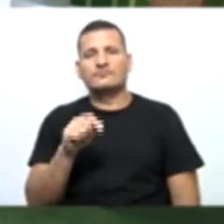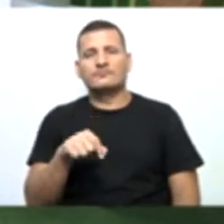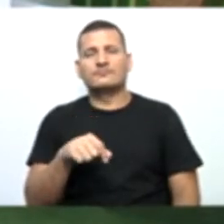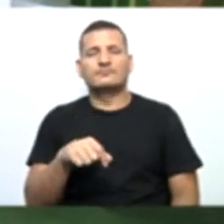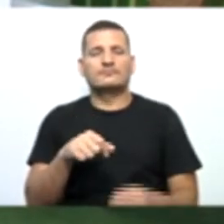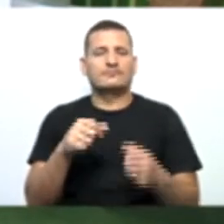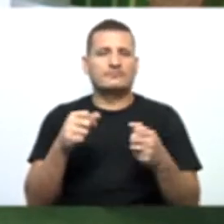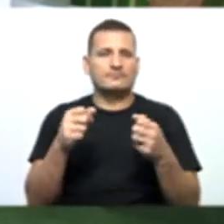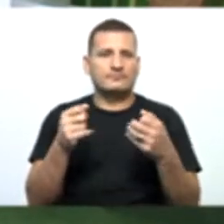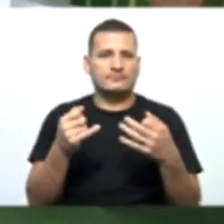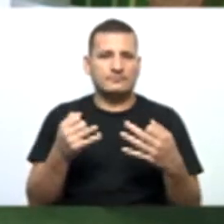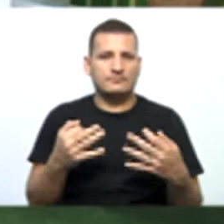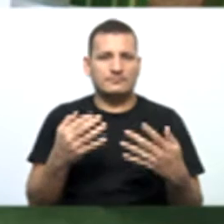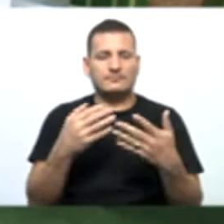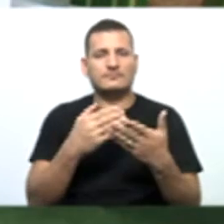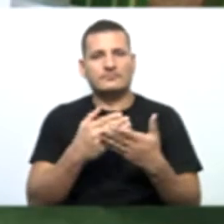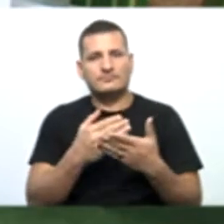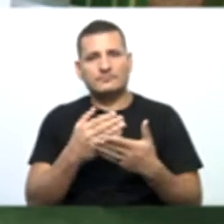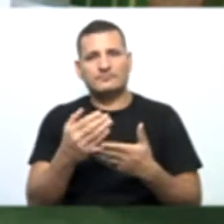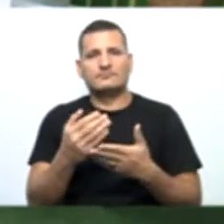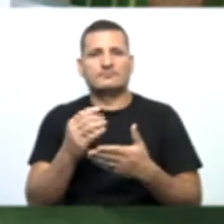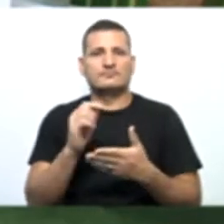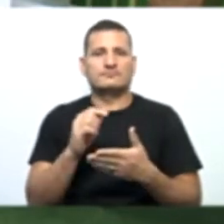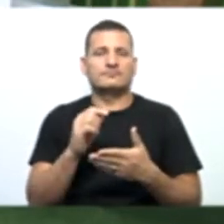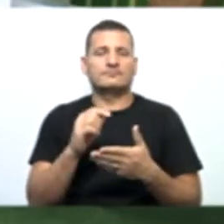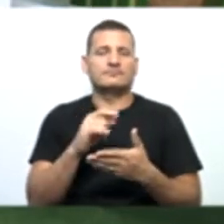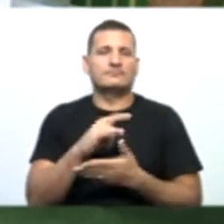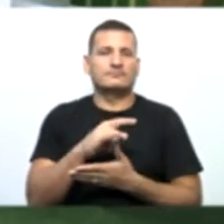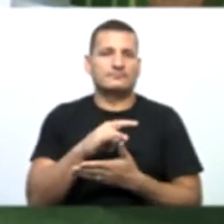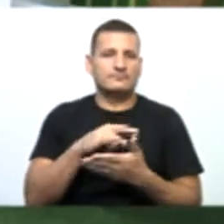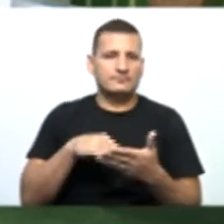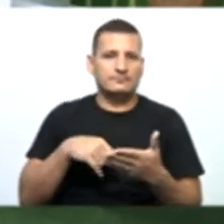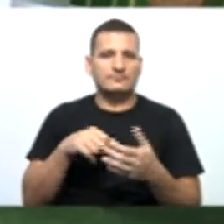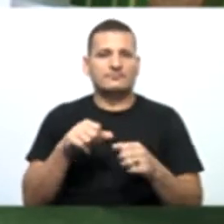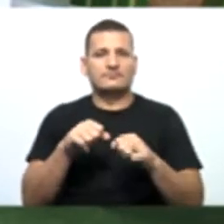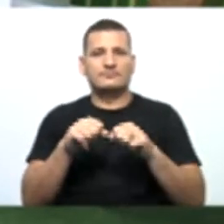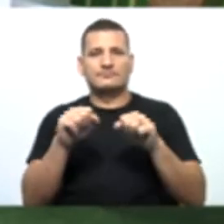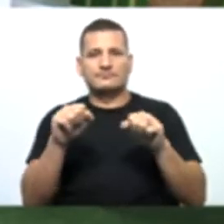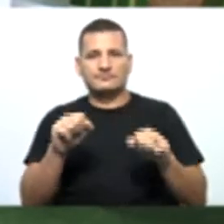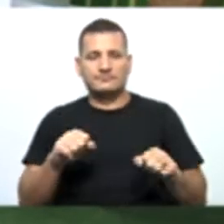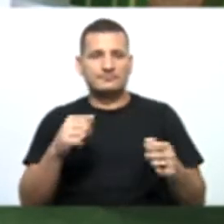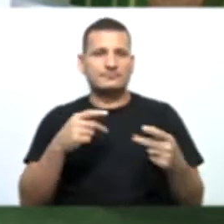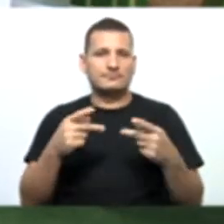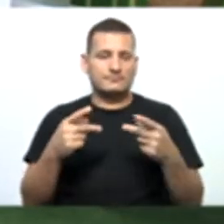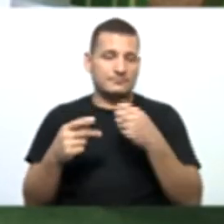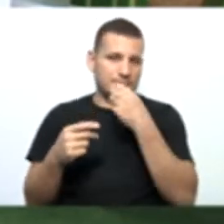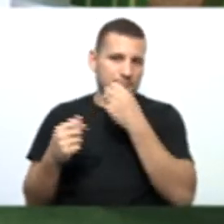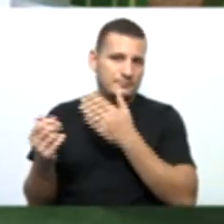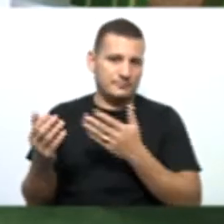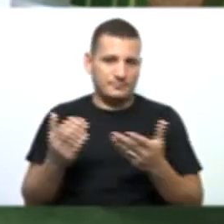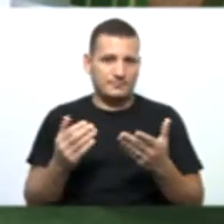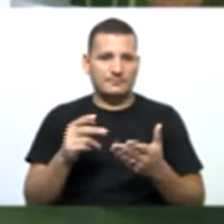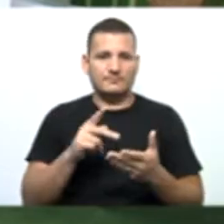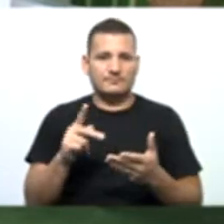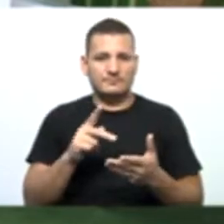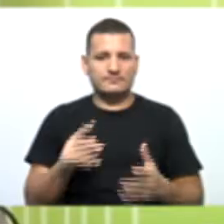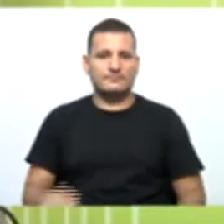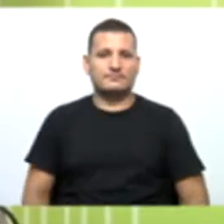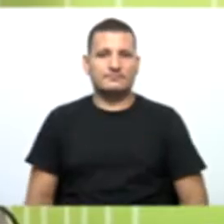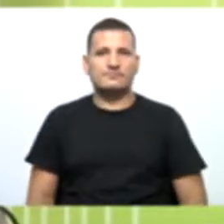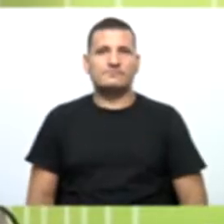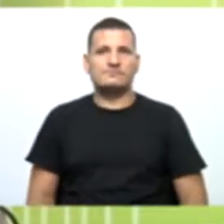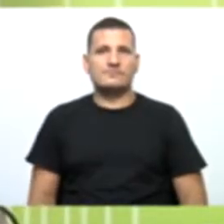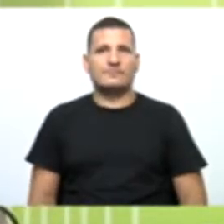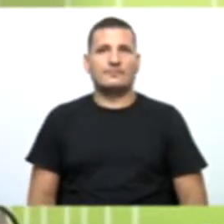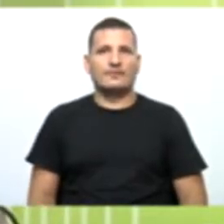isso? Vamos iniciar a parte de documentação do sistema. Correto. Então, seja bem-vindo aí, professor. Muito obrigado. Certo? Então,